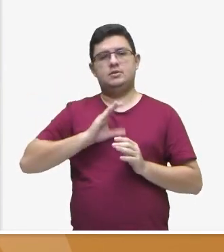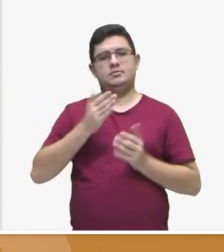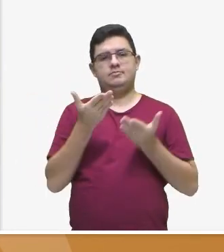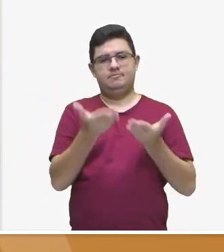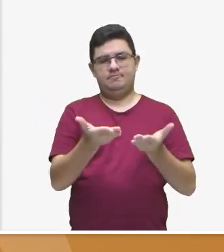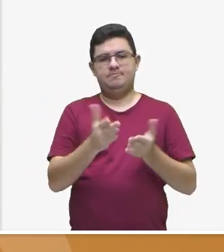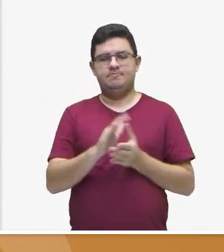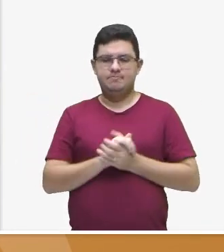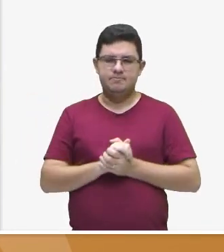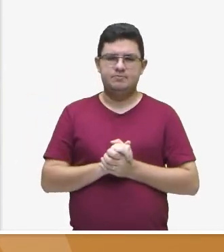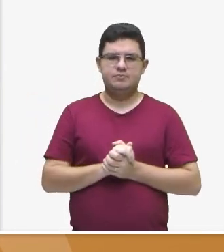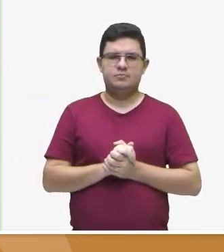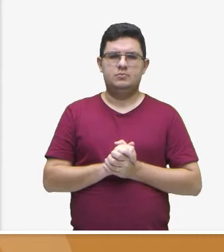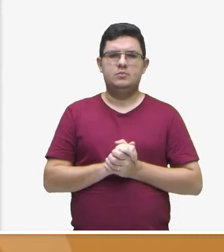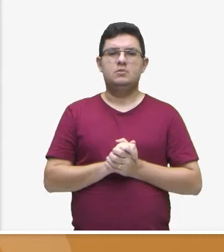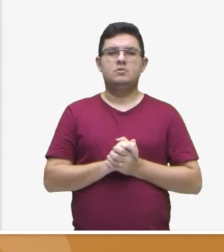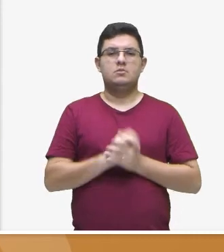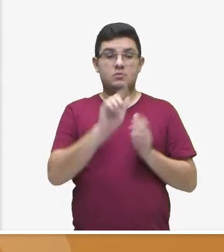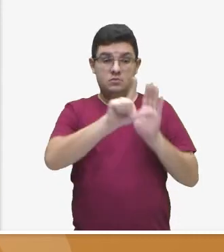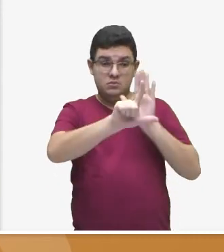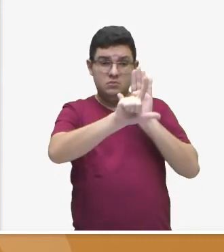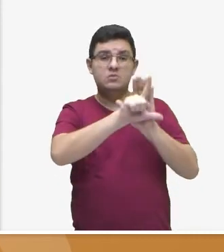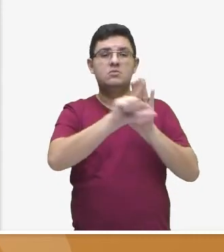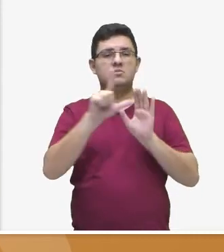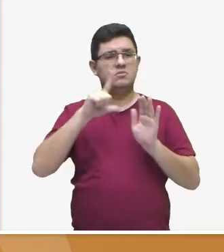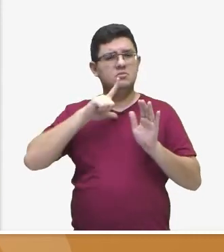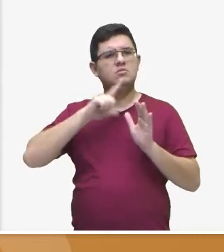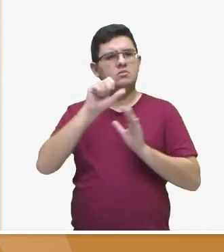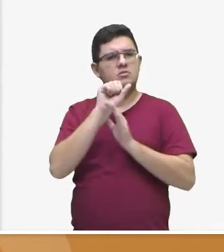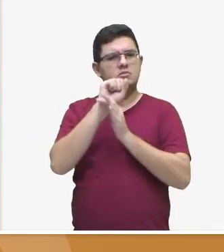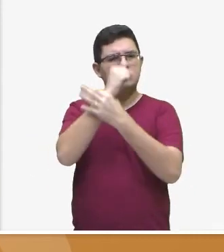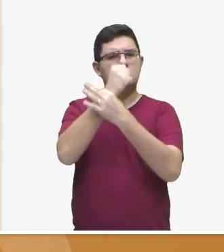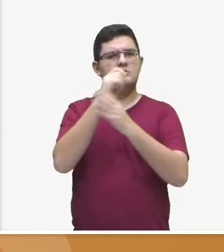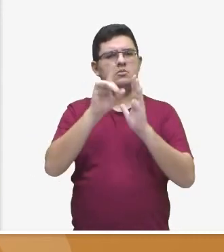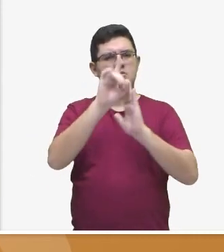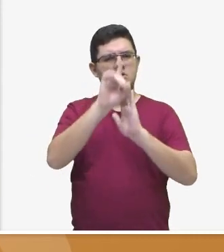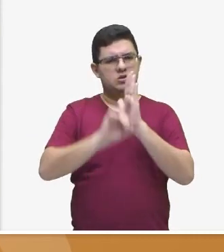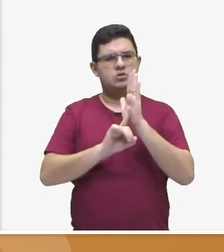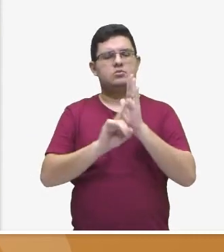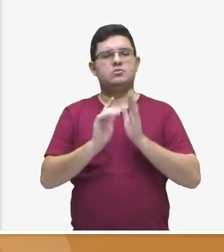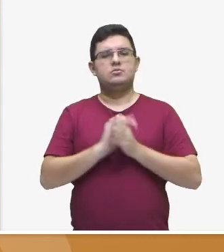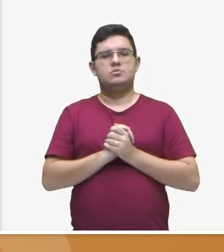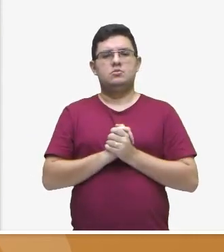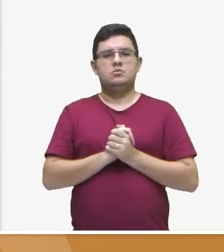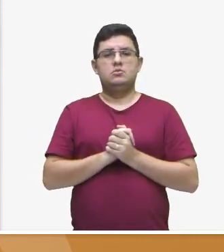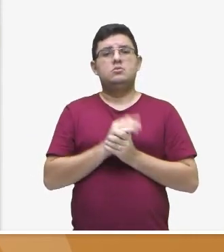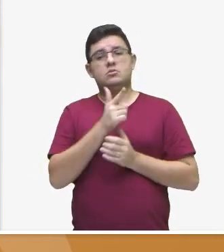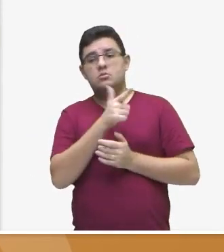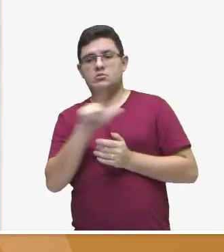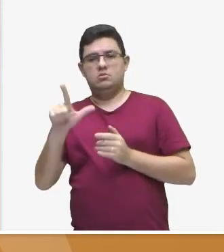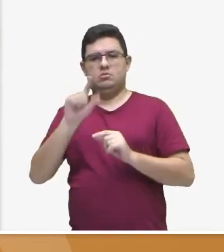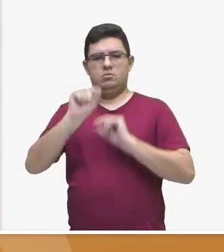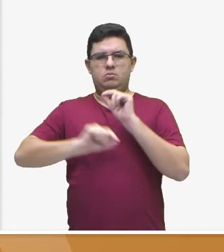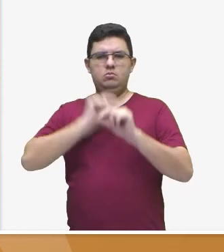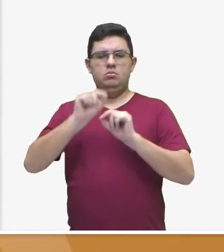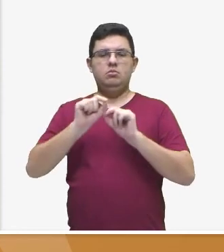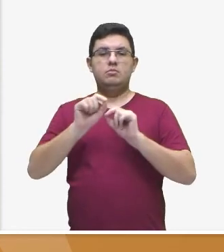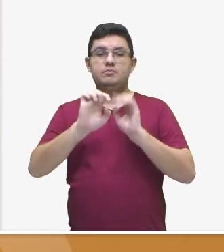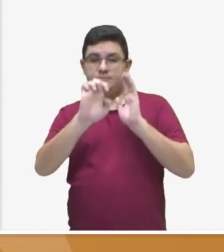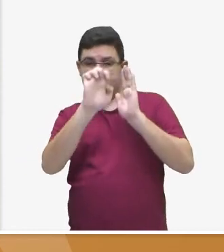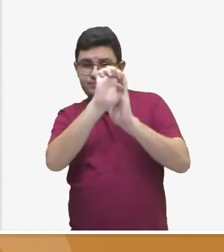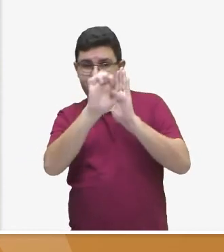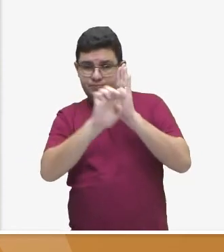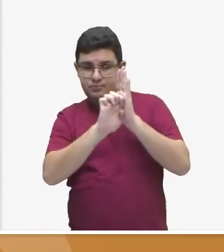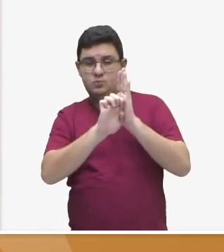Então, aí a Constituição garante esses direitos. Também o Estatuto, né, o Estatuto do Índio, que foi elaborado,